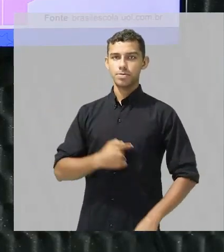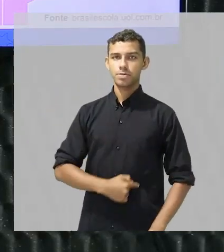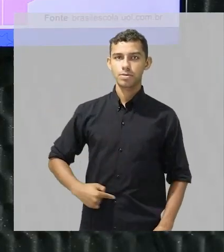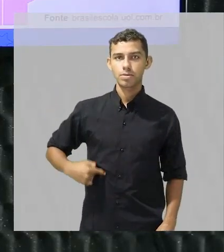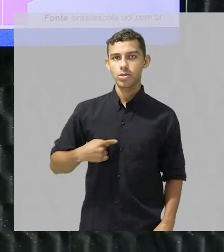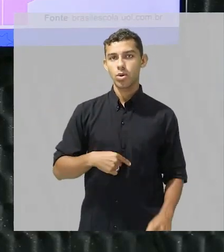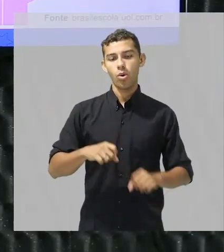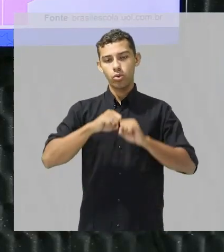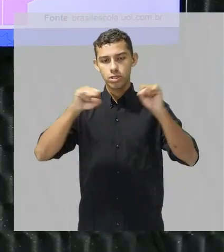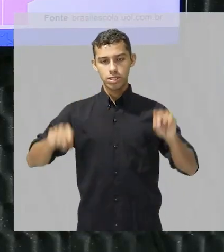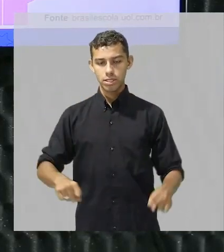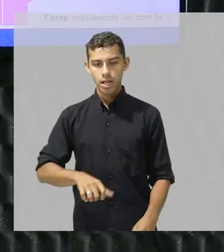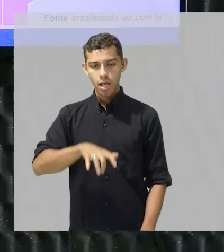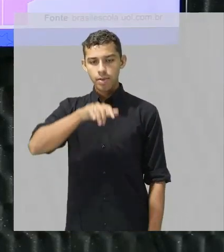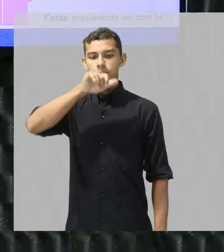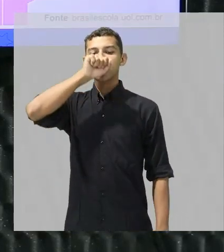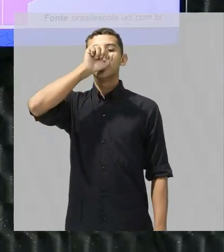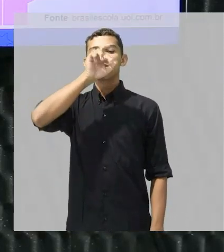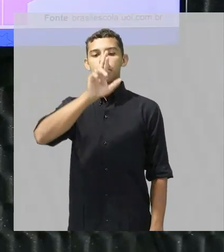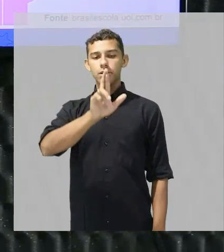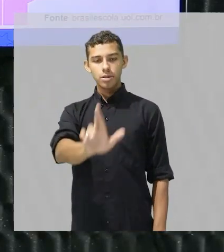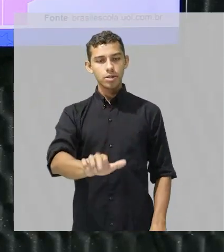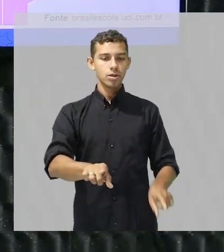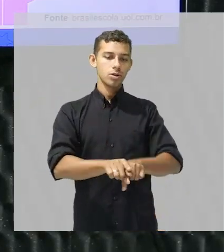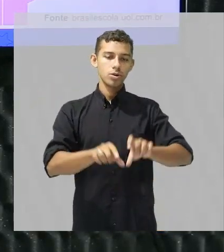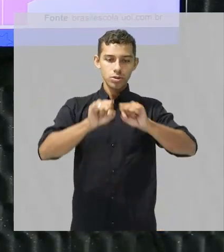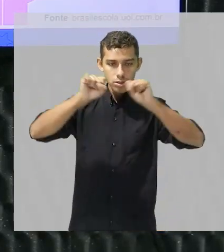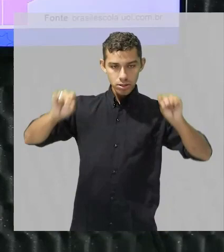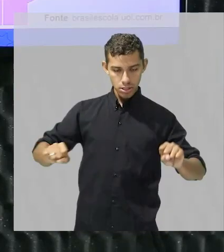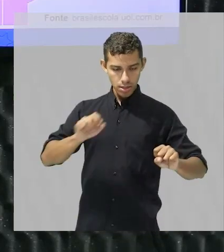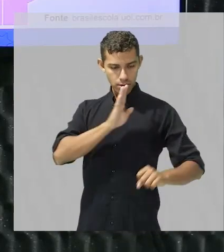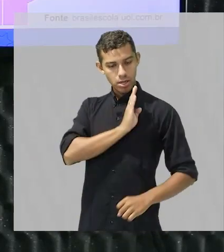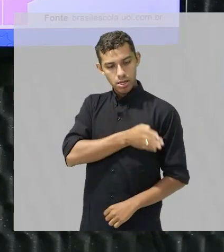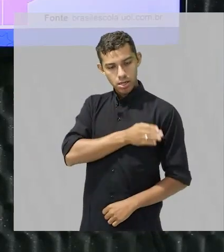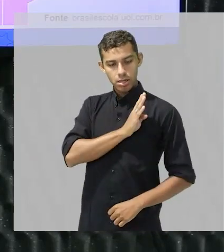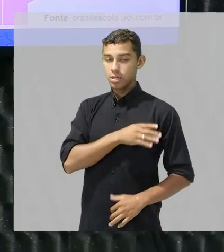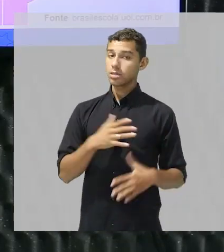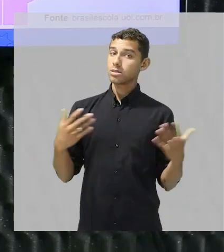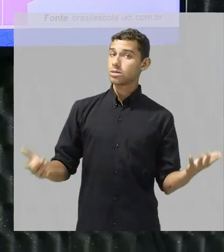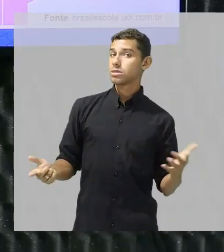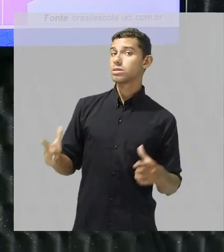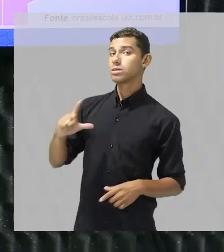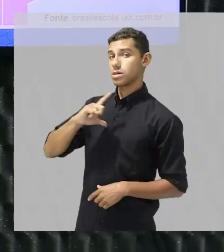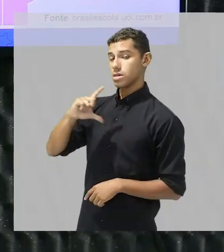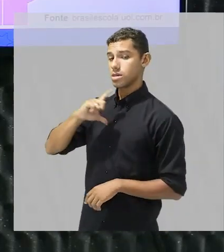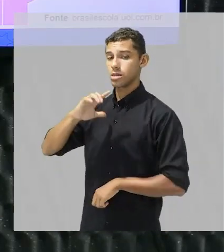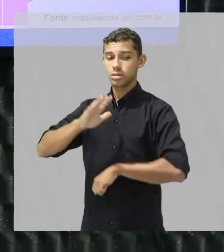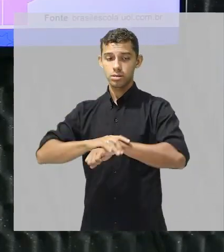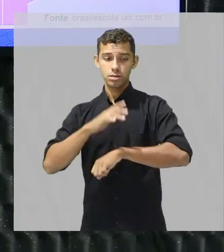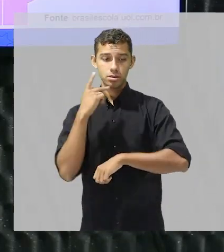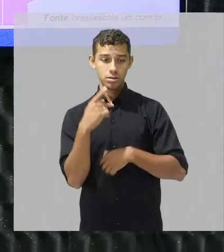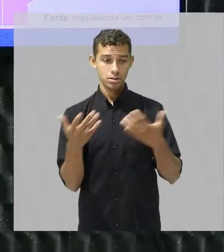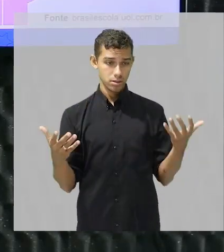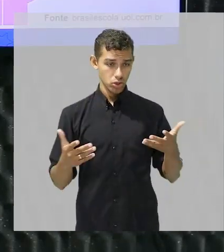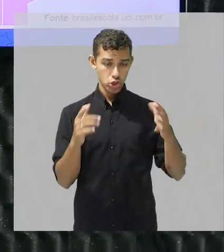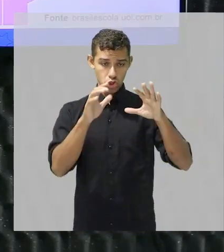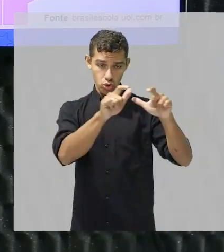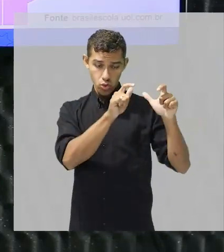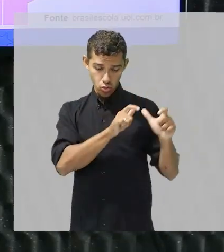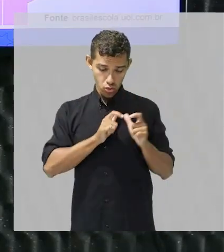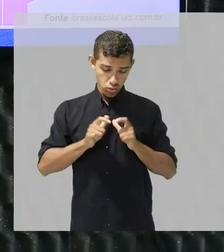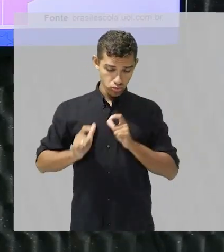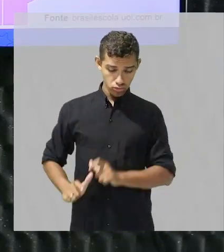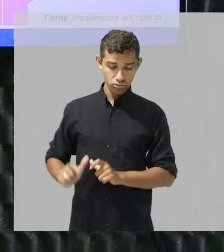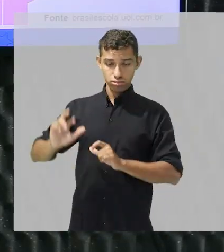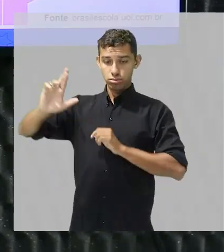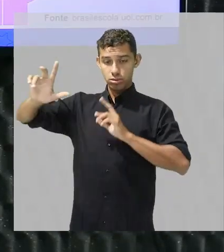sistema respiratório, ou até mesmo o sistema cardiovascular. As glândulas, elas estão localizadas em locais diferentes e